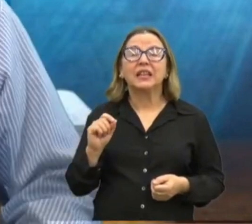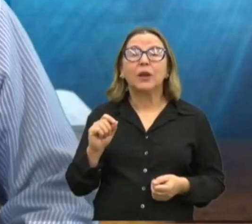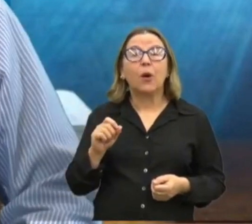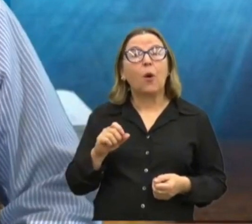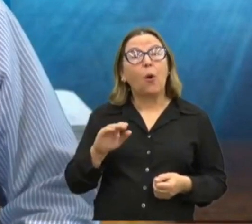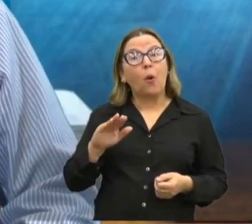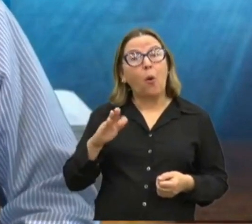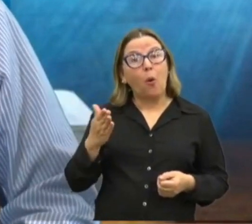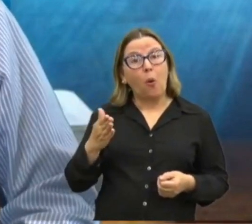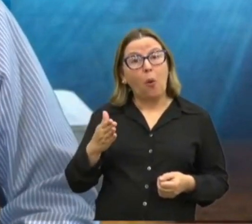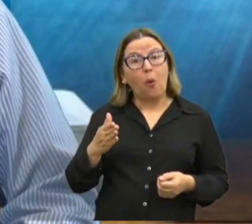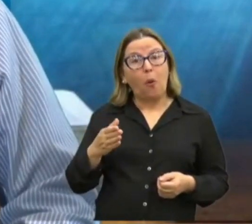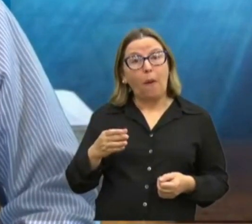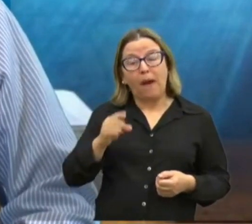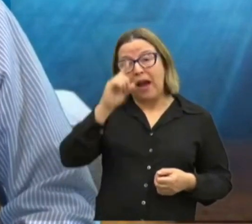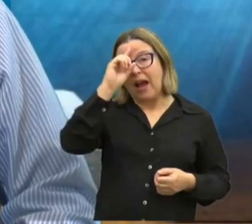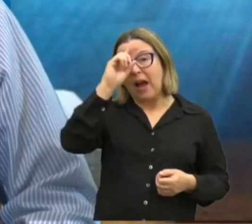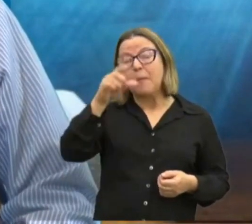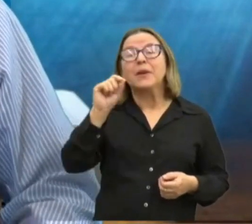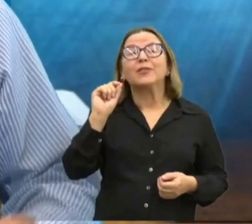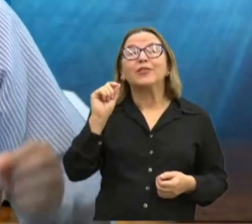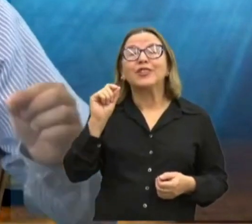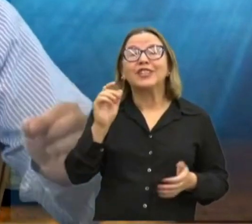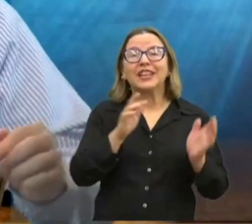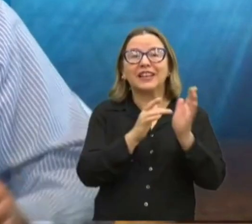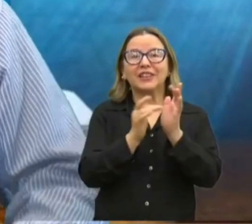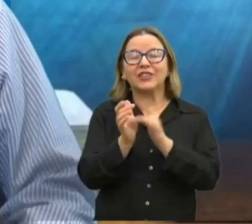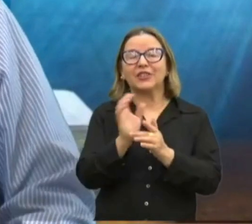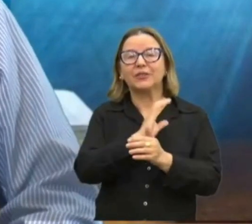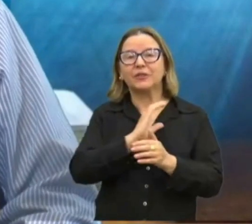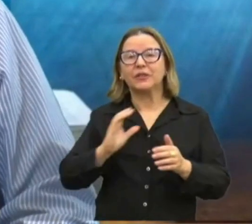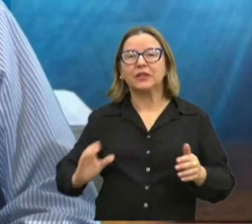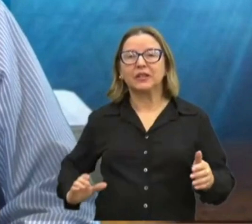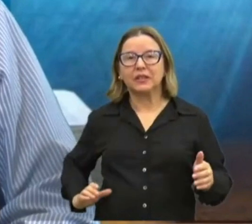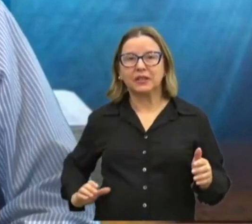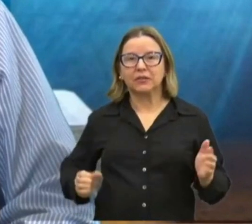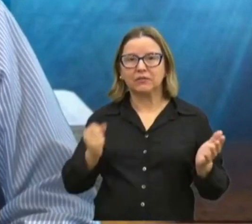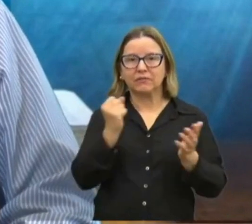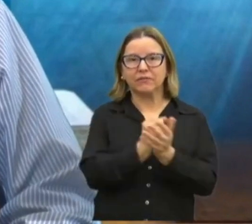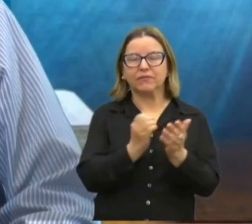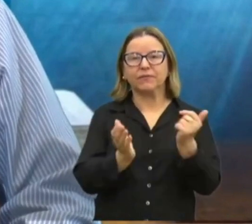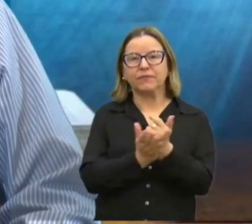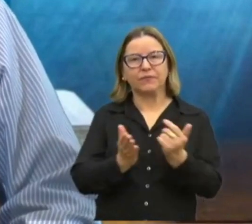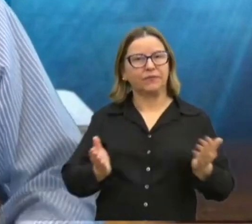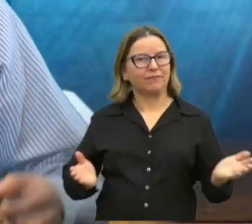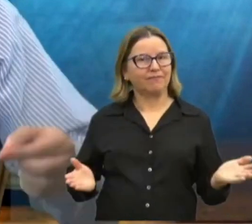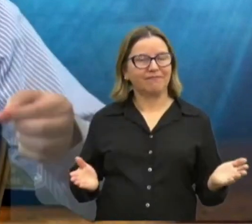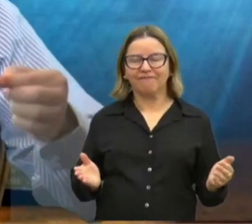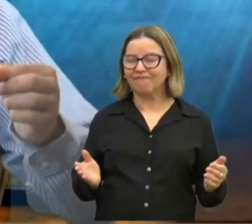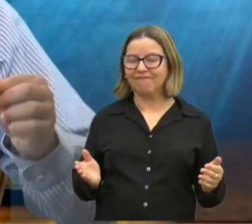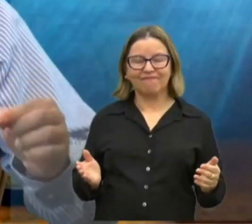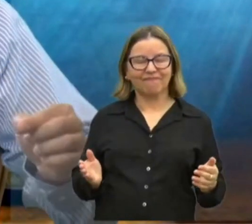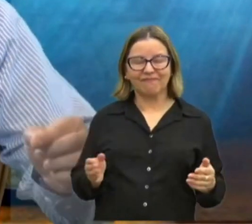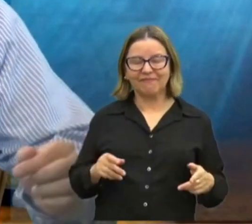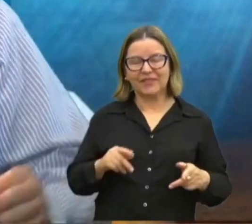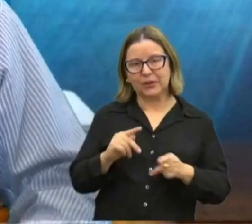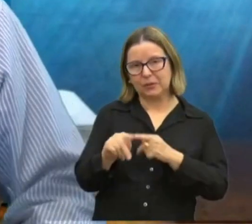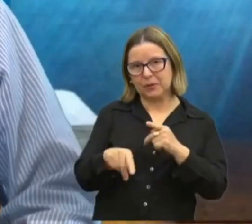que Jesus Cristo foi crucificado? Não foram os homens que crucificaram Jesus. Isso já